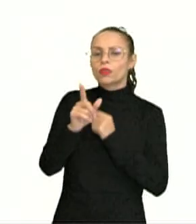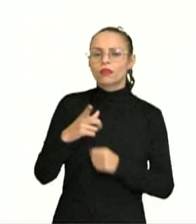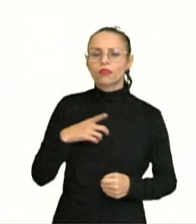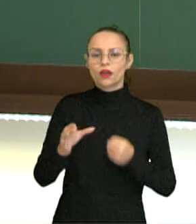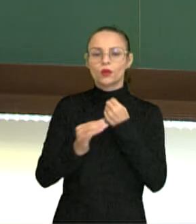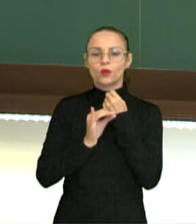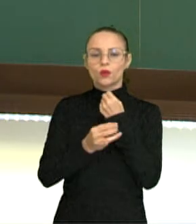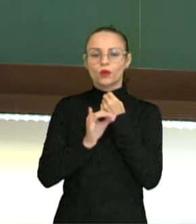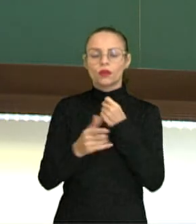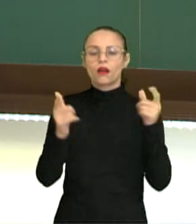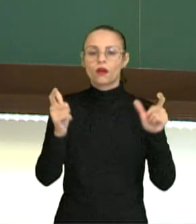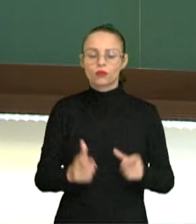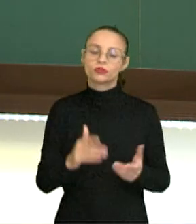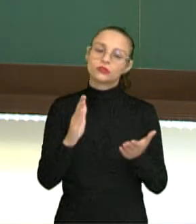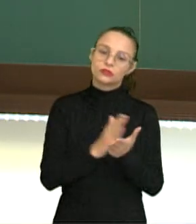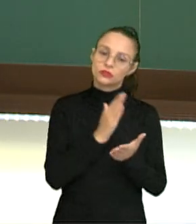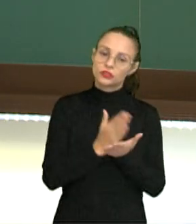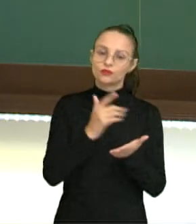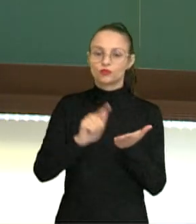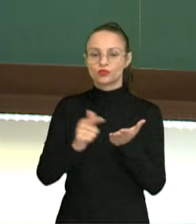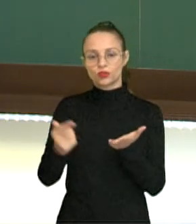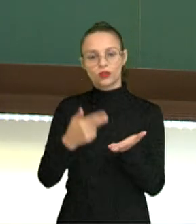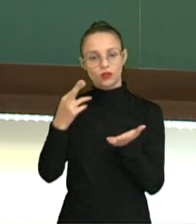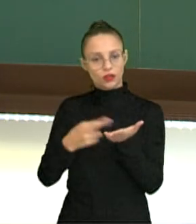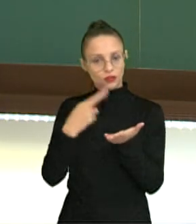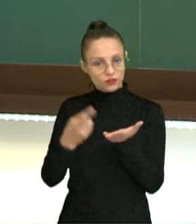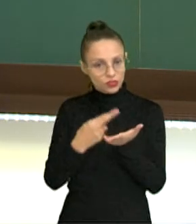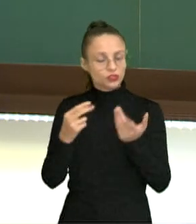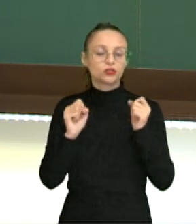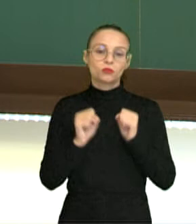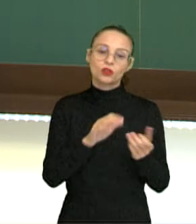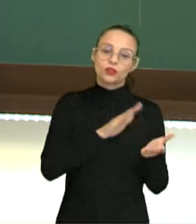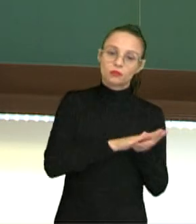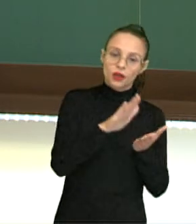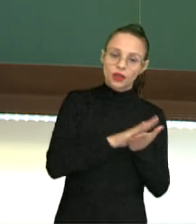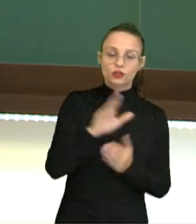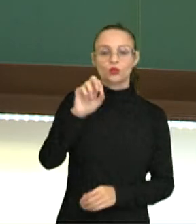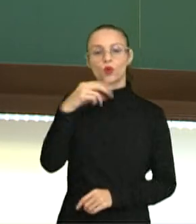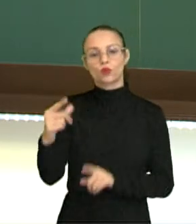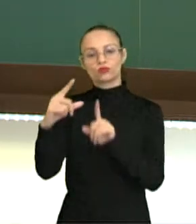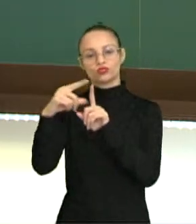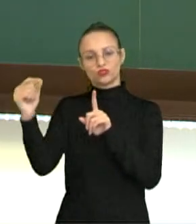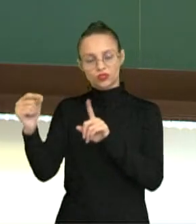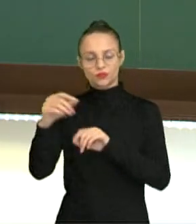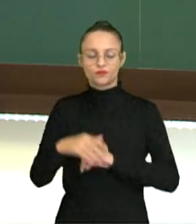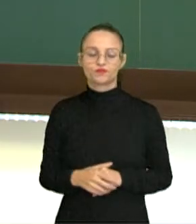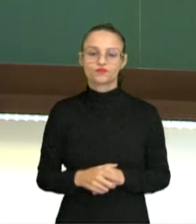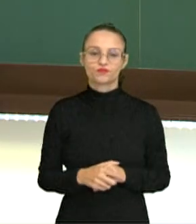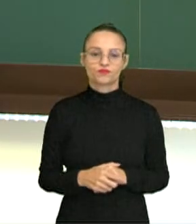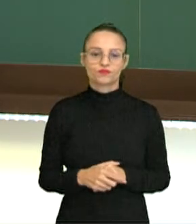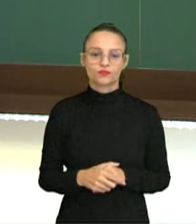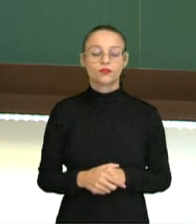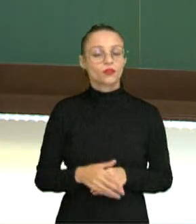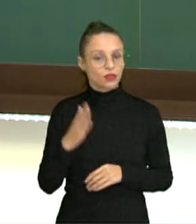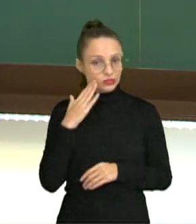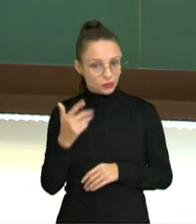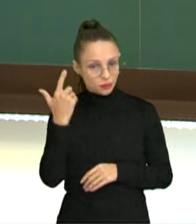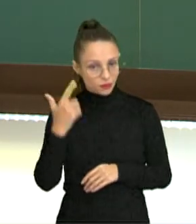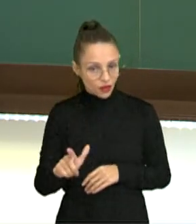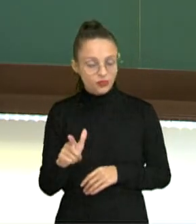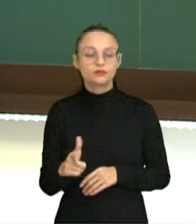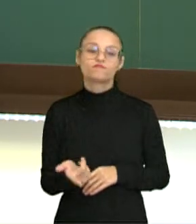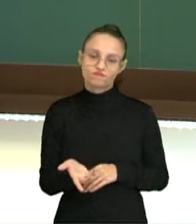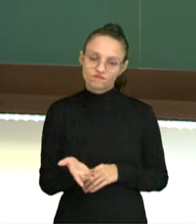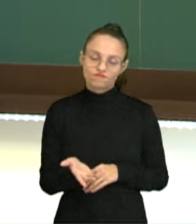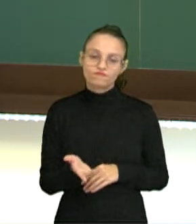para ler. Livros, jornais, revistas, podem ser impressos ou digitais. Para saber mais, a ocasião